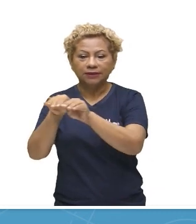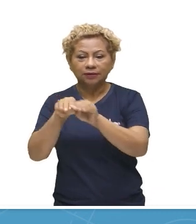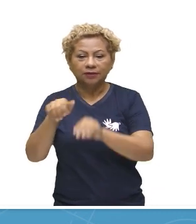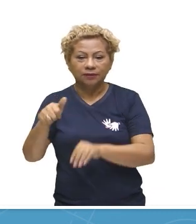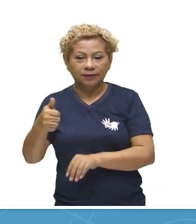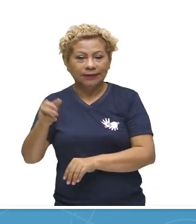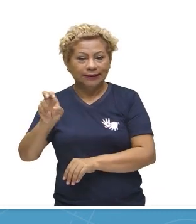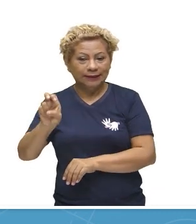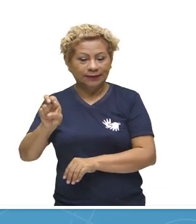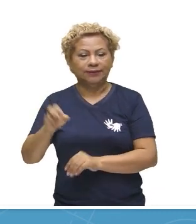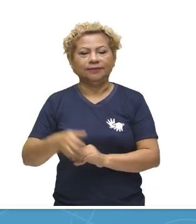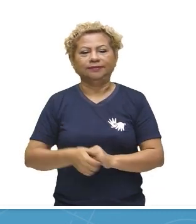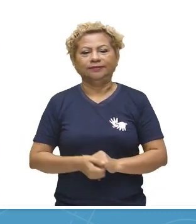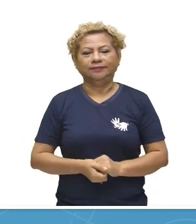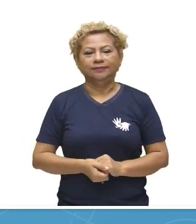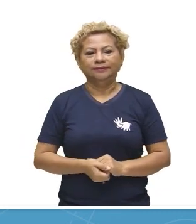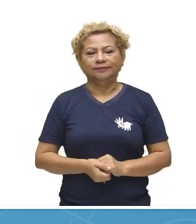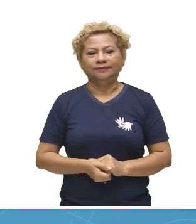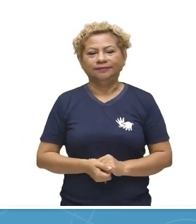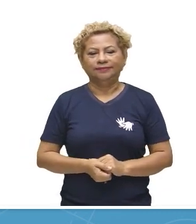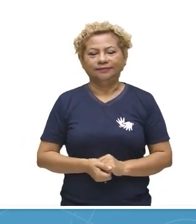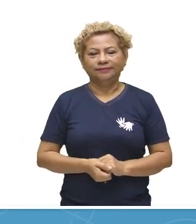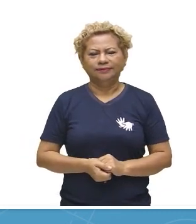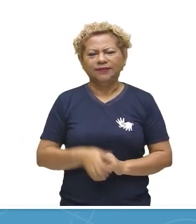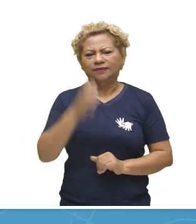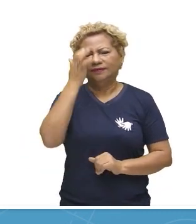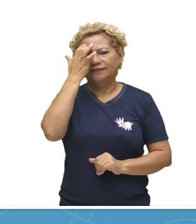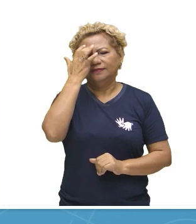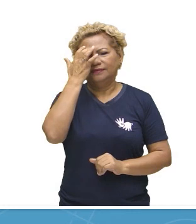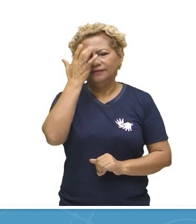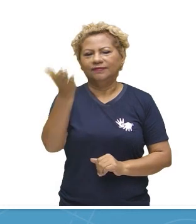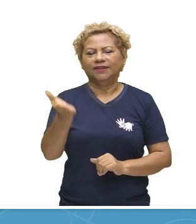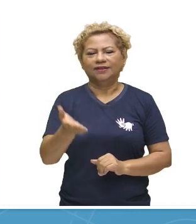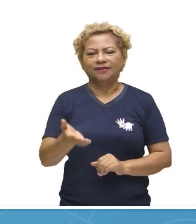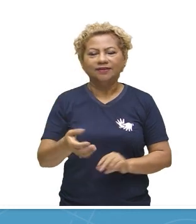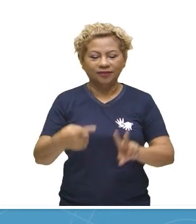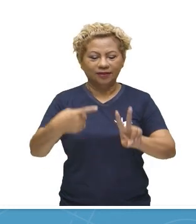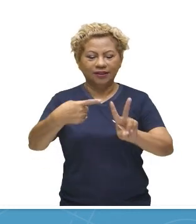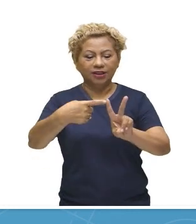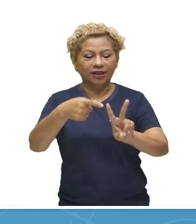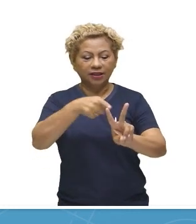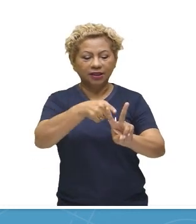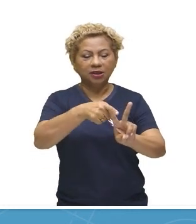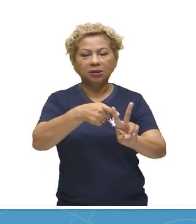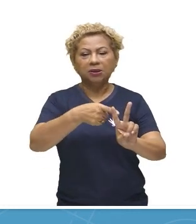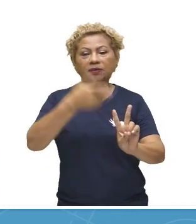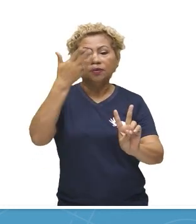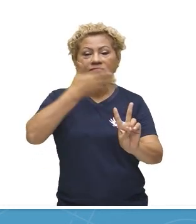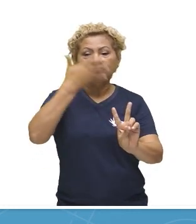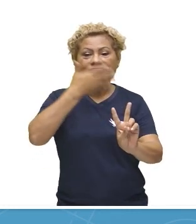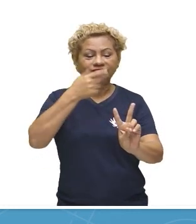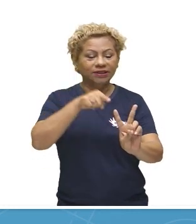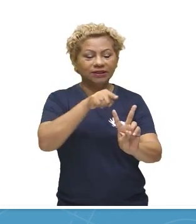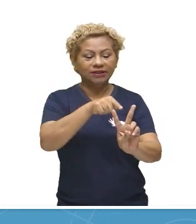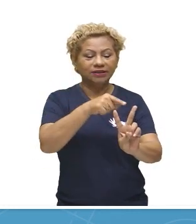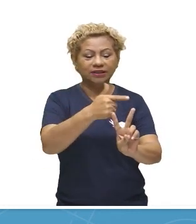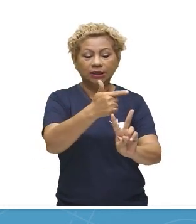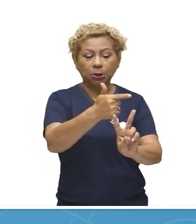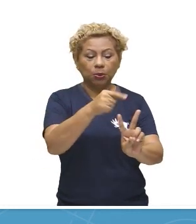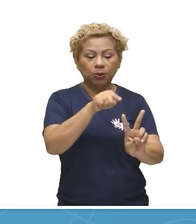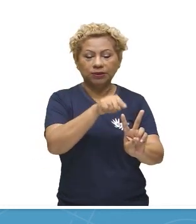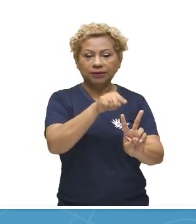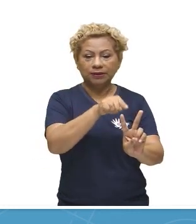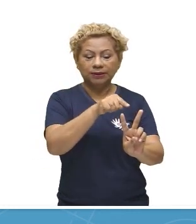a raiz quadrada de 225. Então, veja que eu tenho que ter quadrado também,